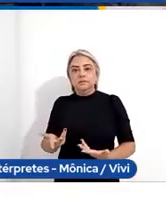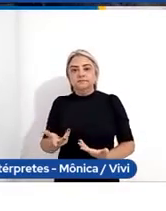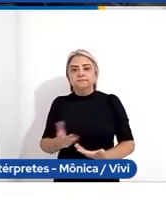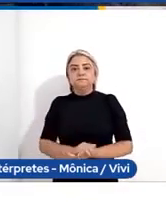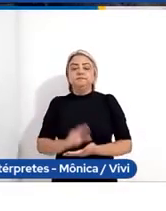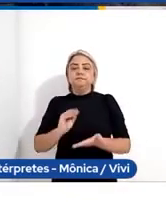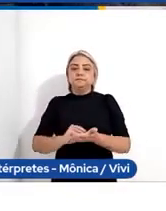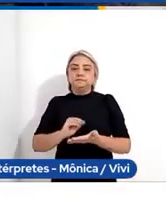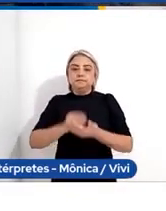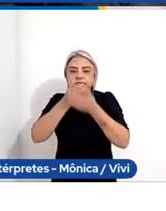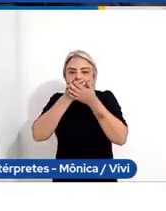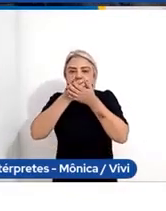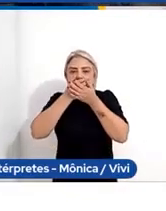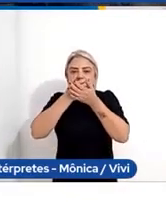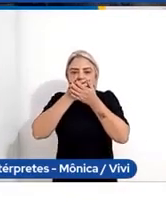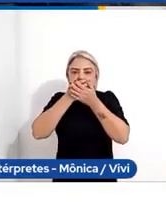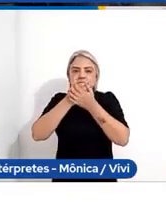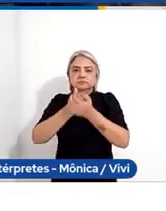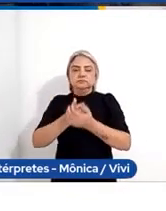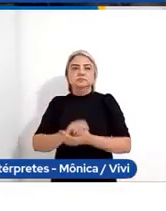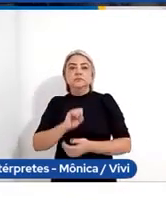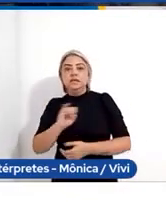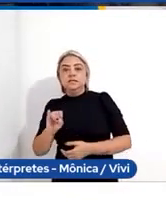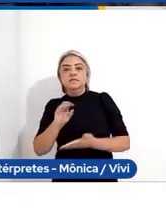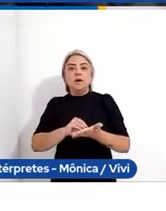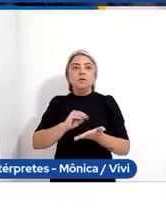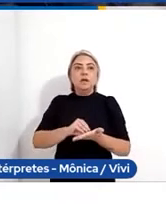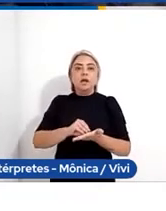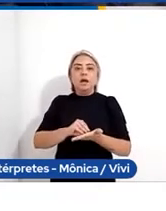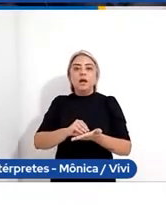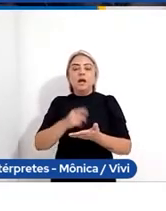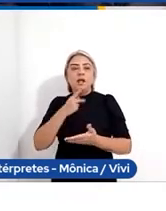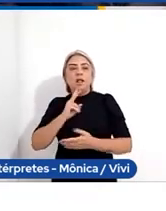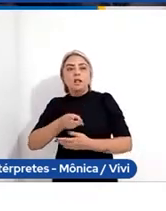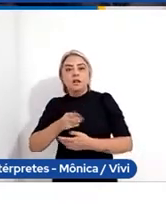faltaram ventiladores. Mas se a gente mantiver